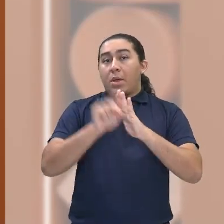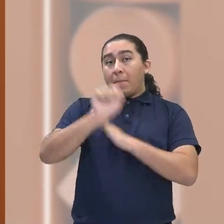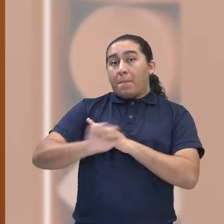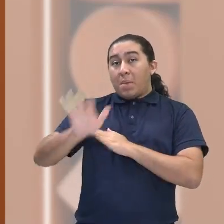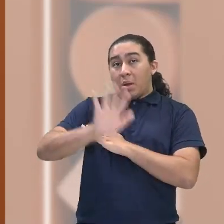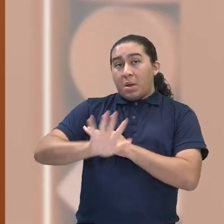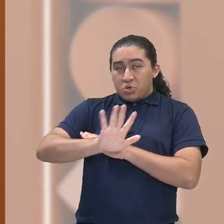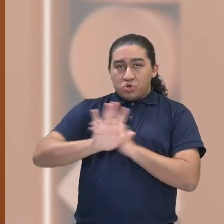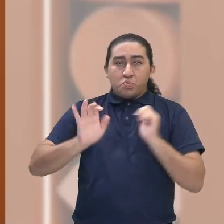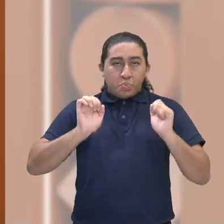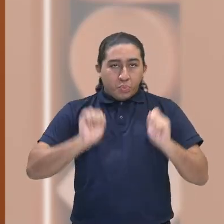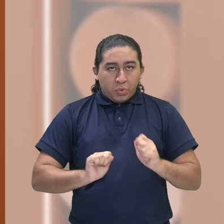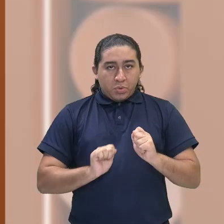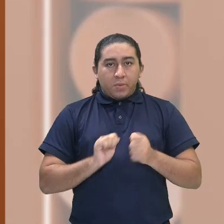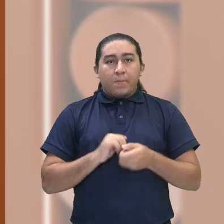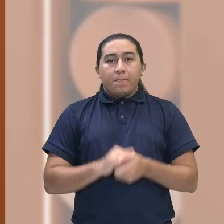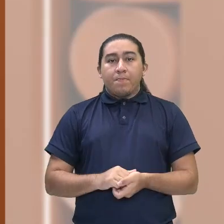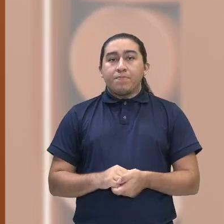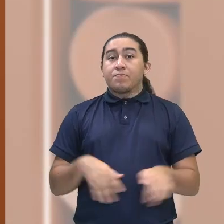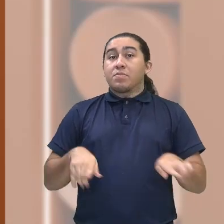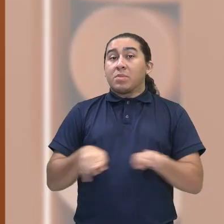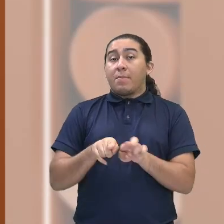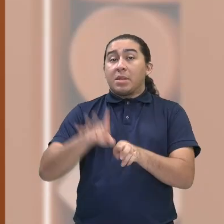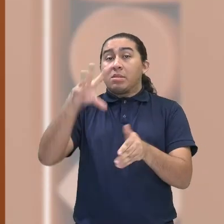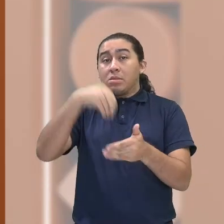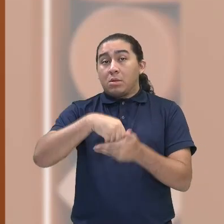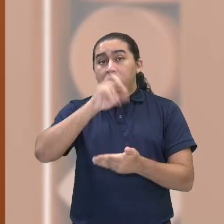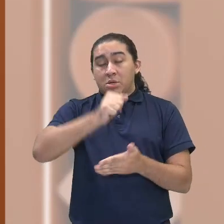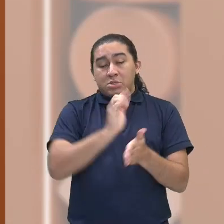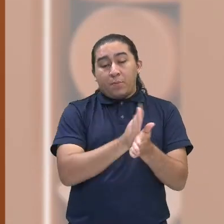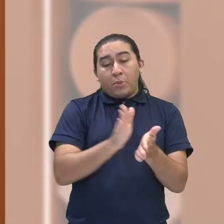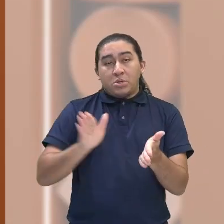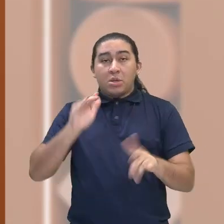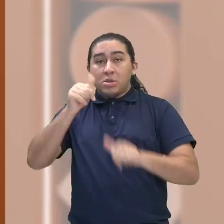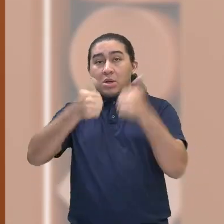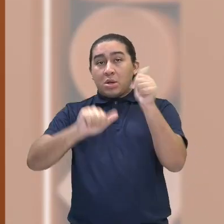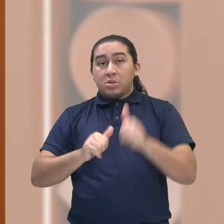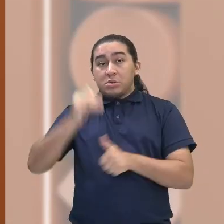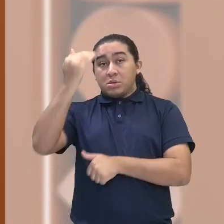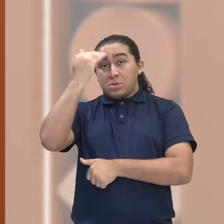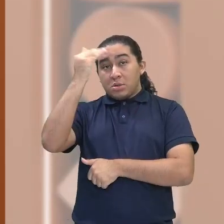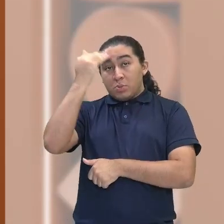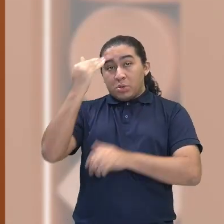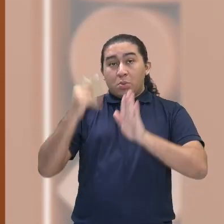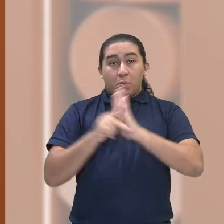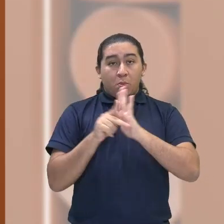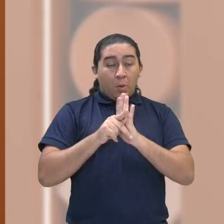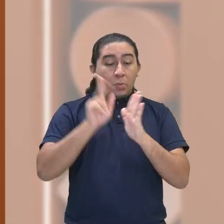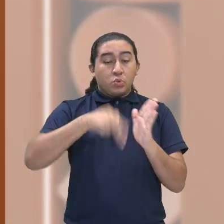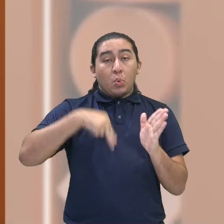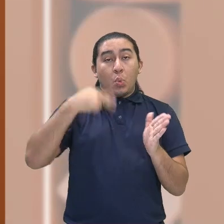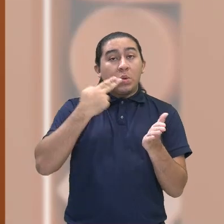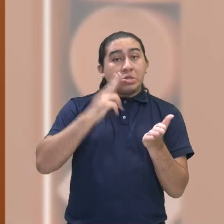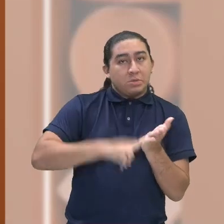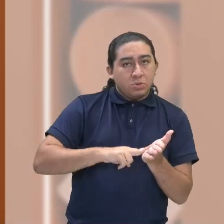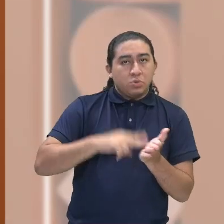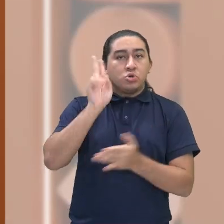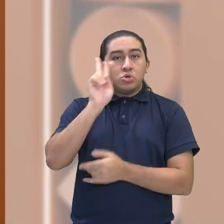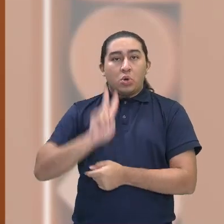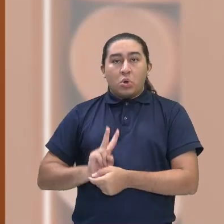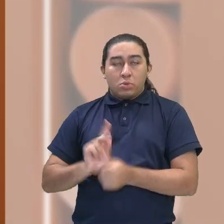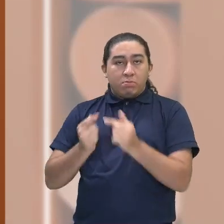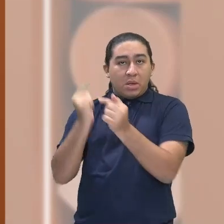de poder, tá bom? E dentro desse processo de análise e compreensão dos registros históricos do